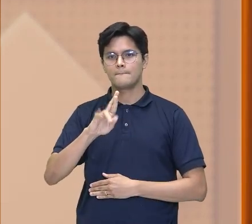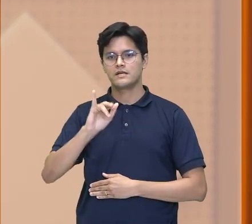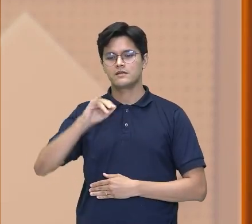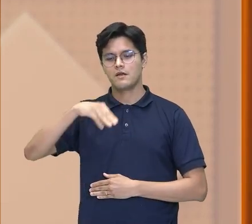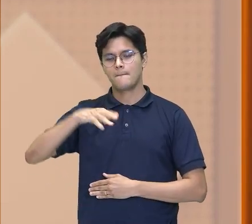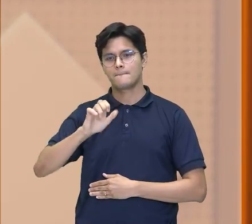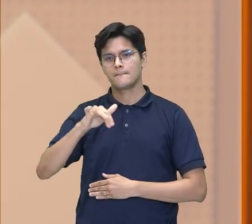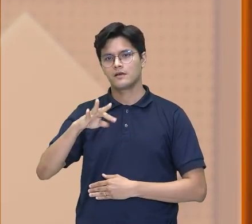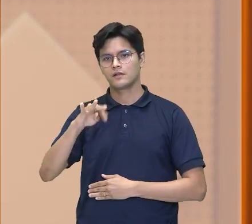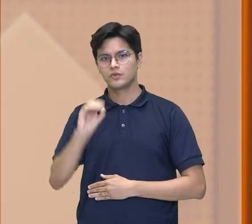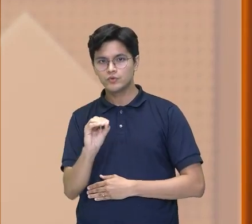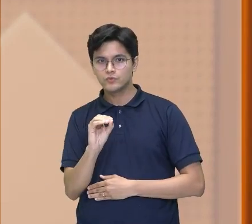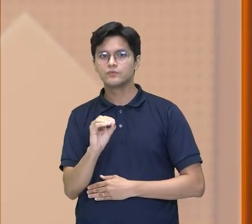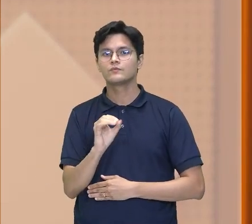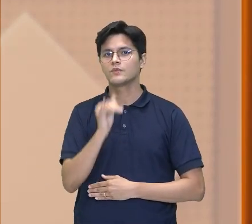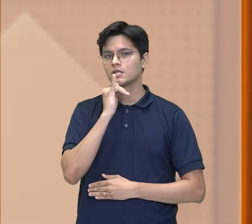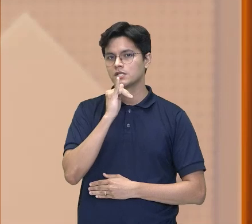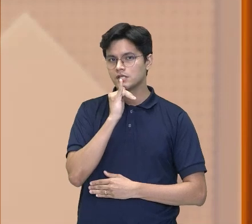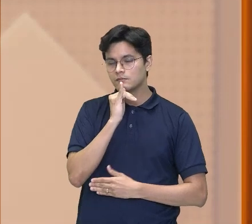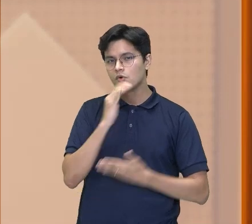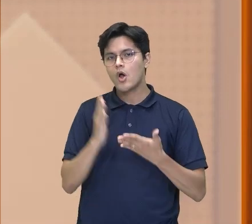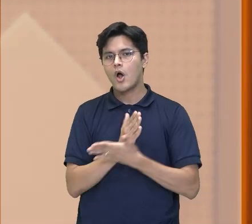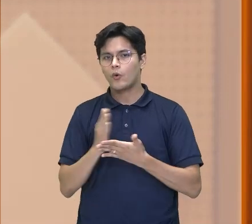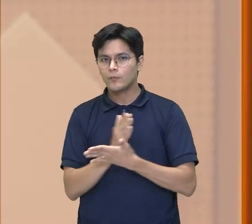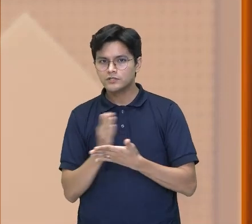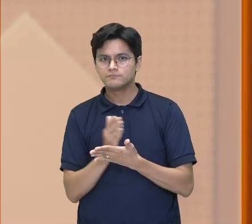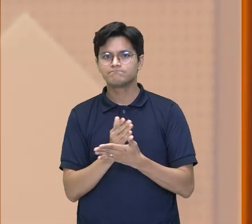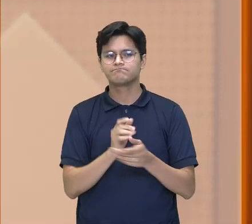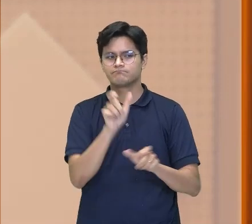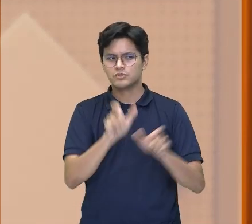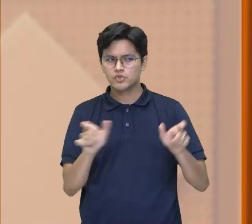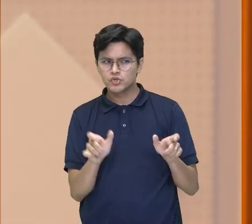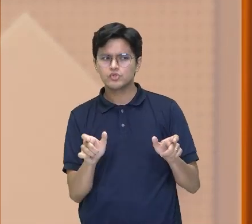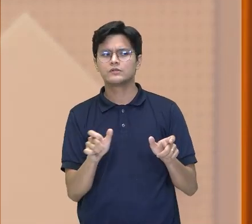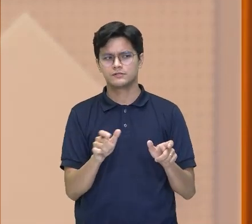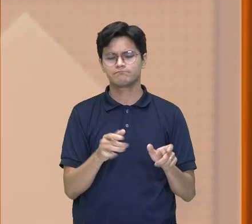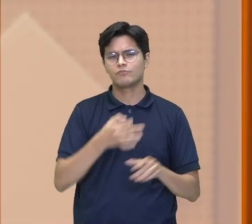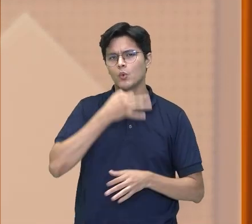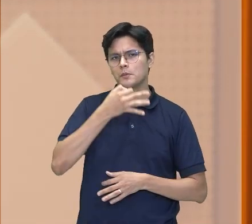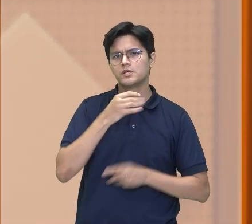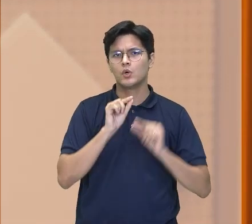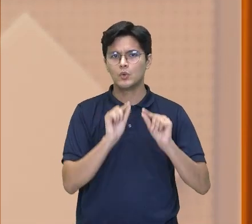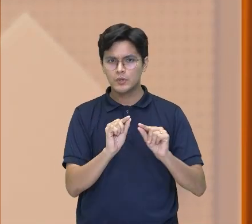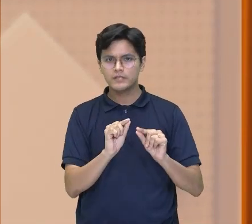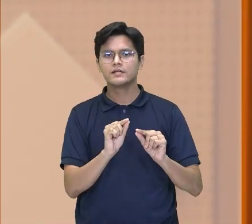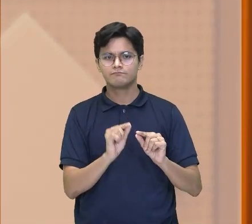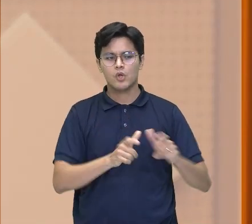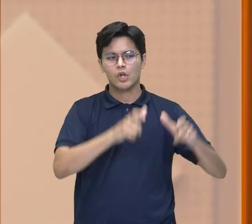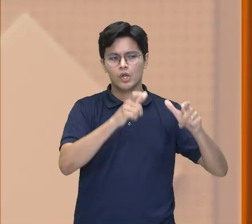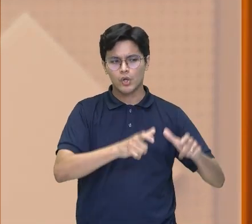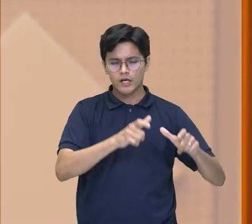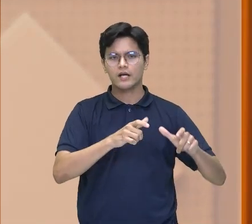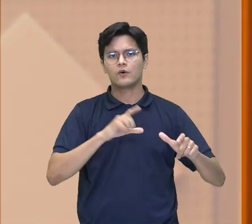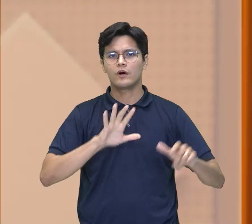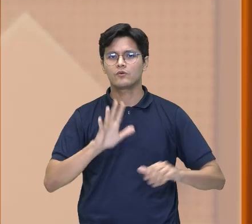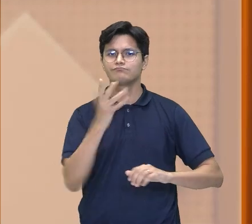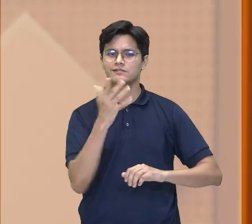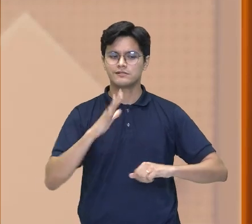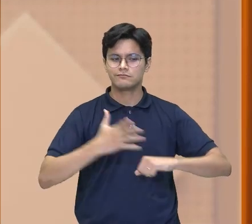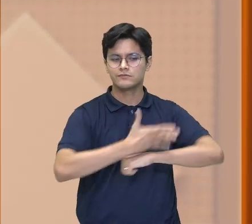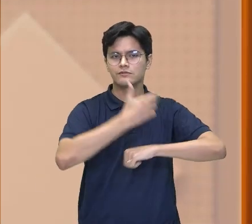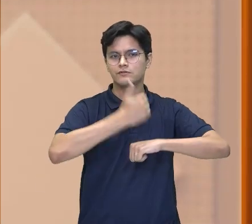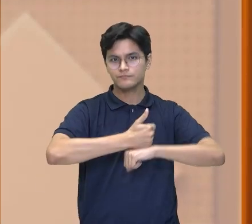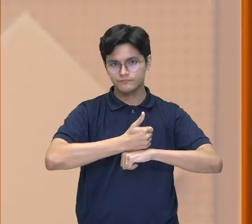pelos europeus receberam ali o nome de descobrimento, mas é importante nós fazermos uma desmitificação desse